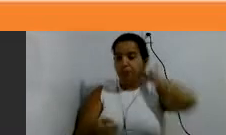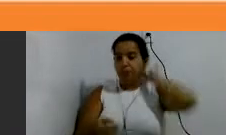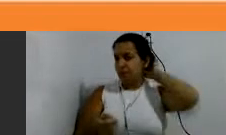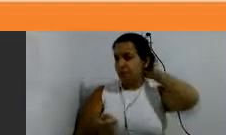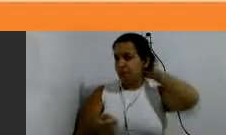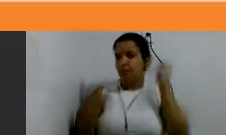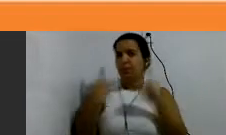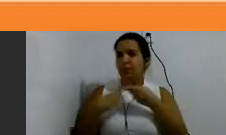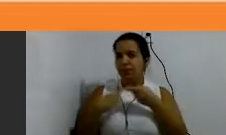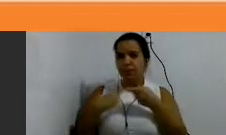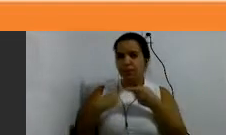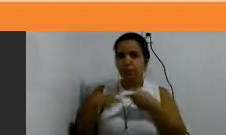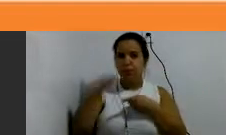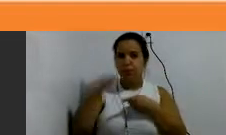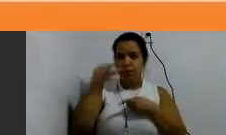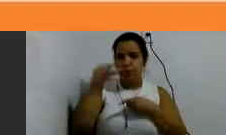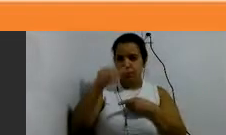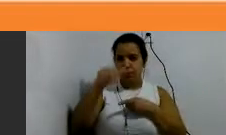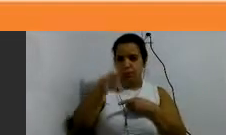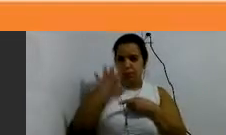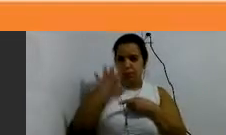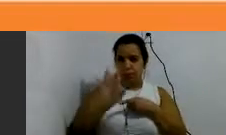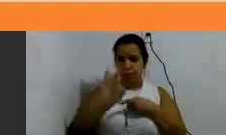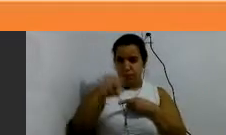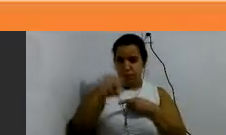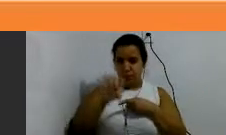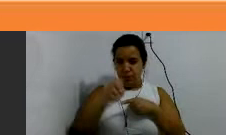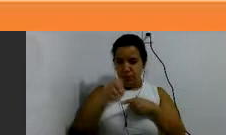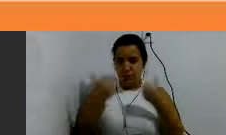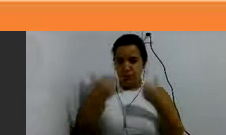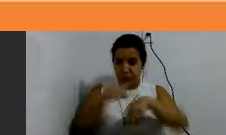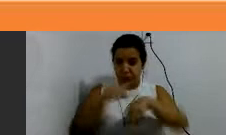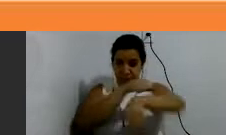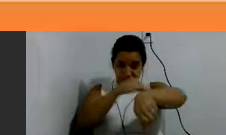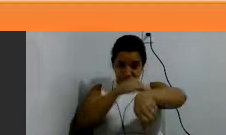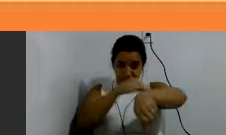pega também linfonodo próximo à lesão?